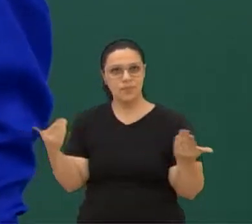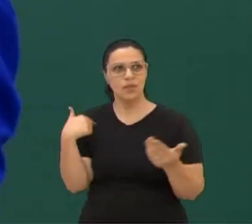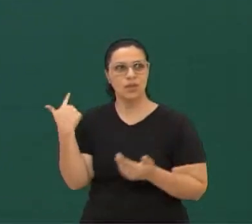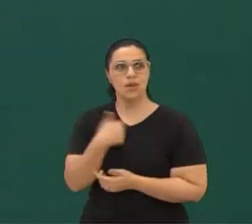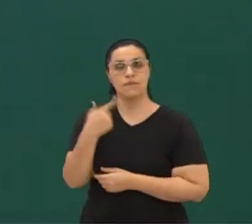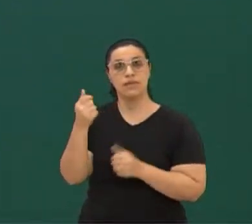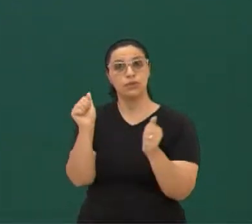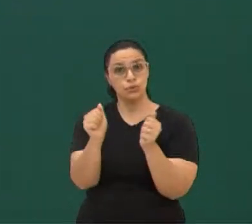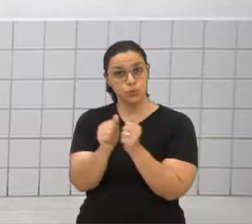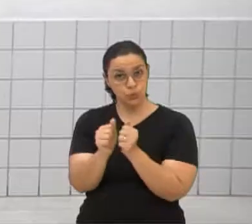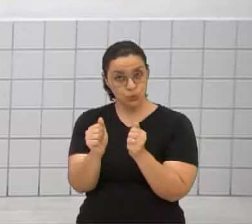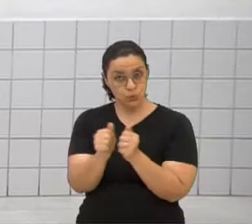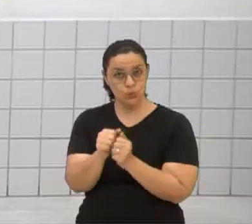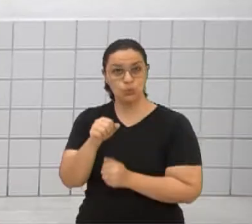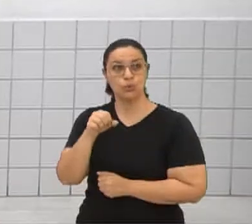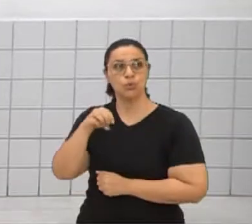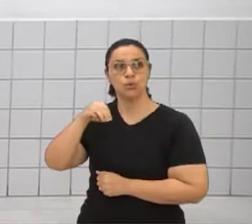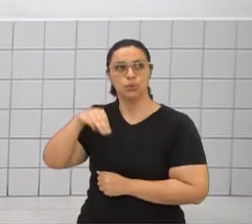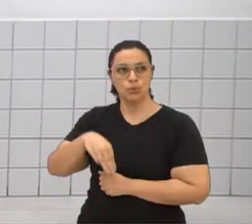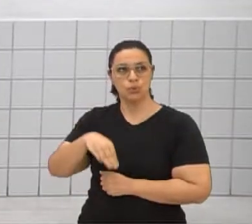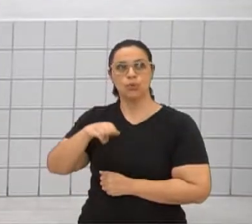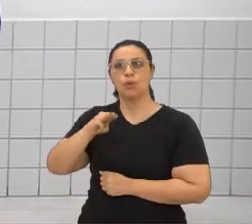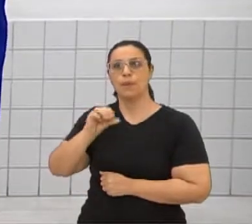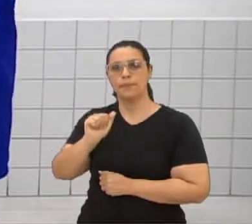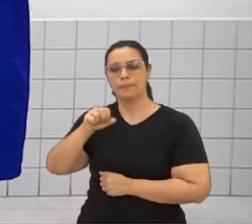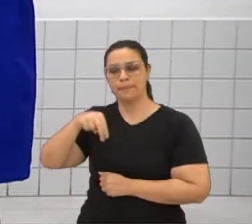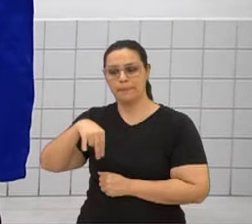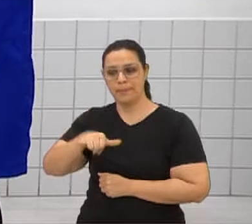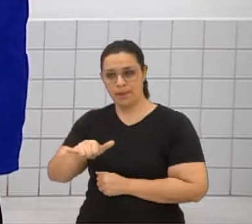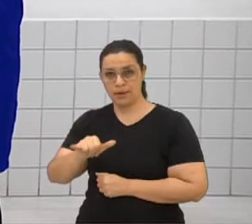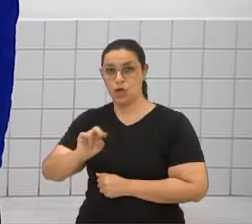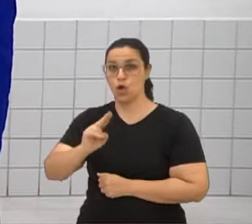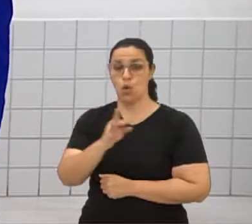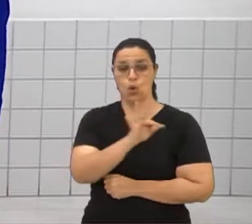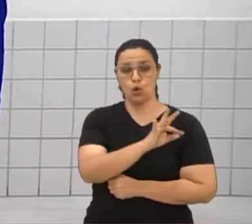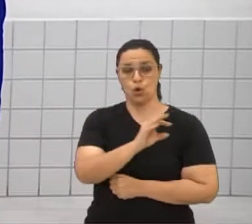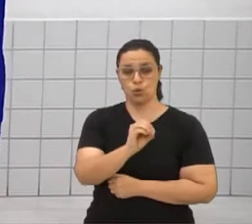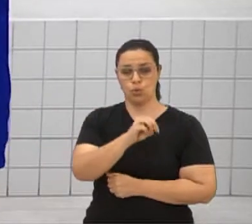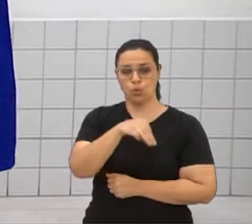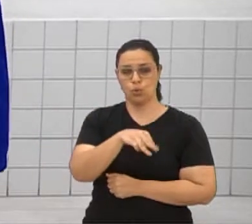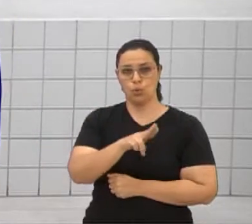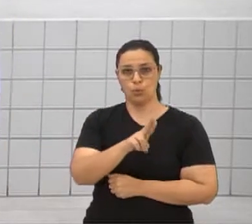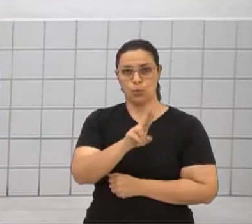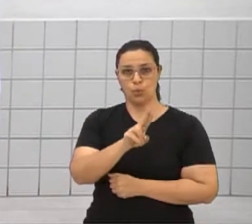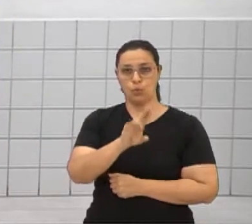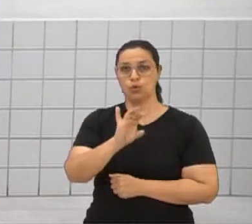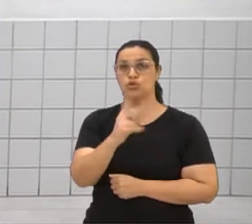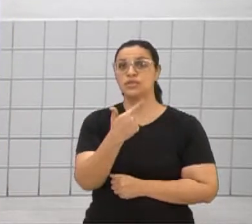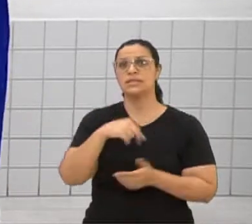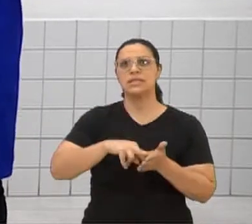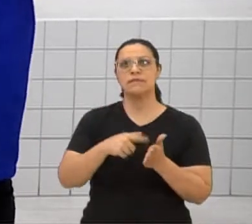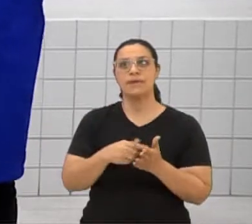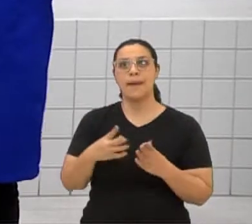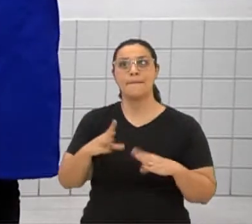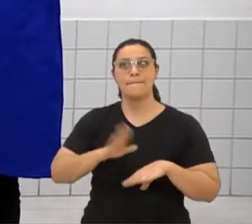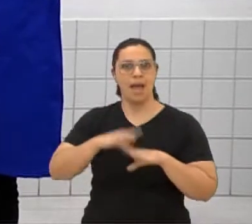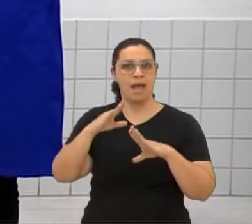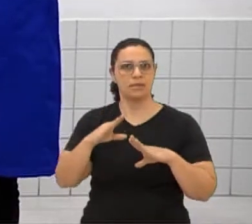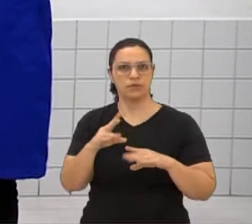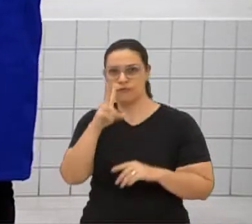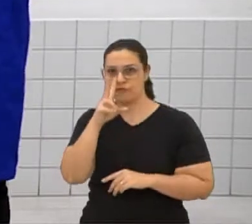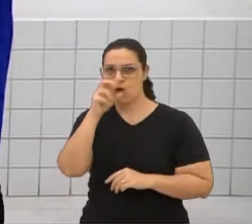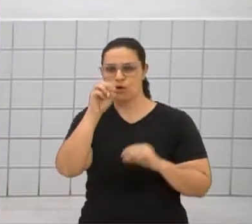quando mas quando vem junto da temática Cilene quando ela vem antes de um adjetivo qualquer para intensificar